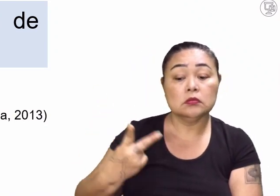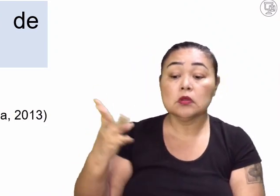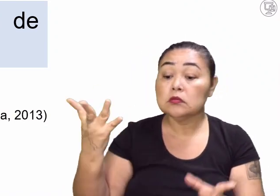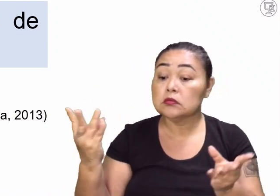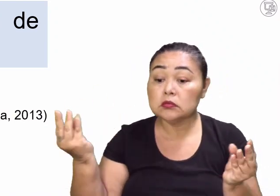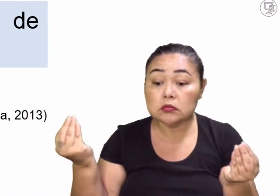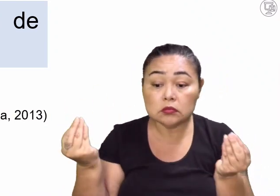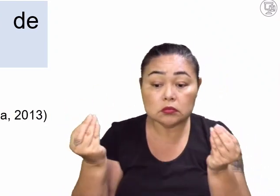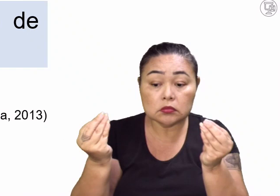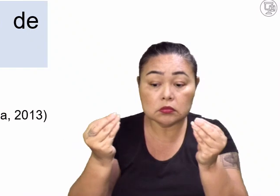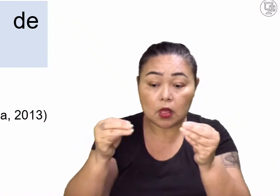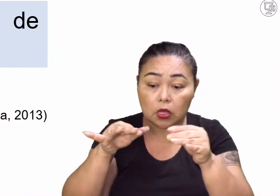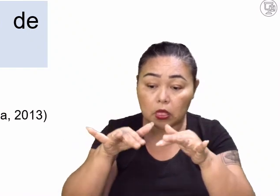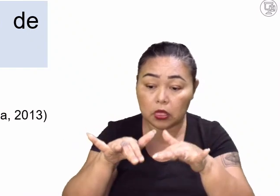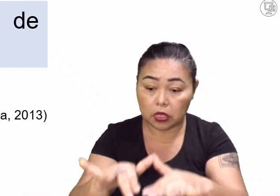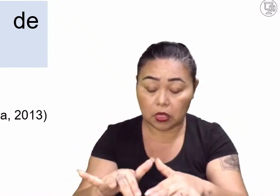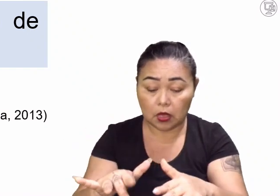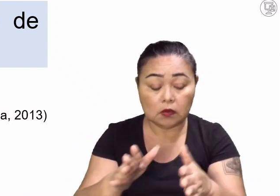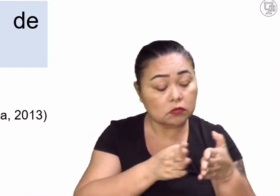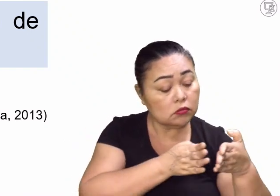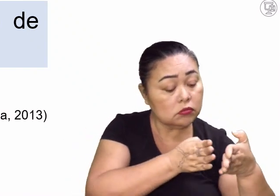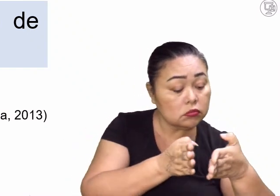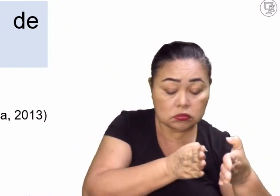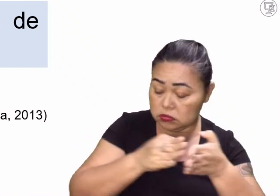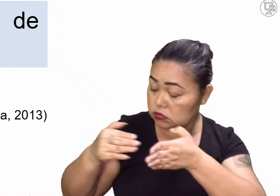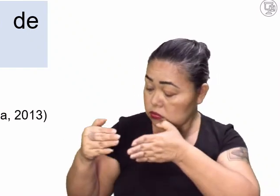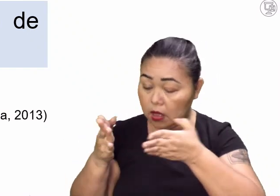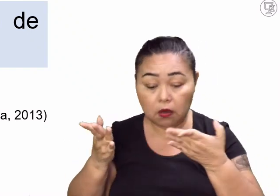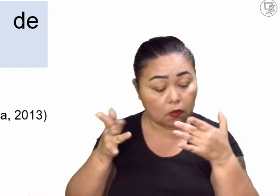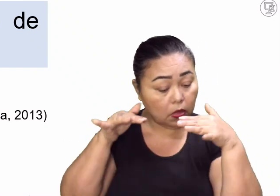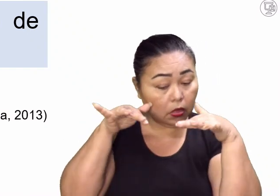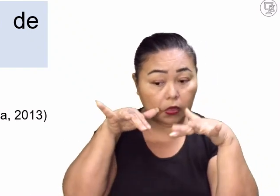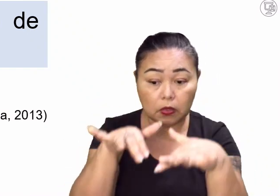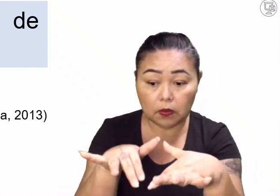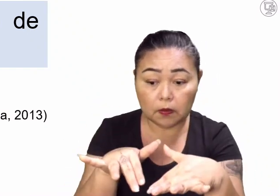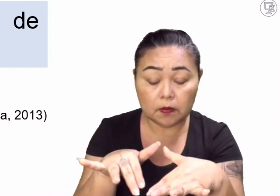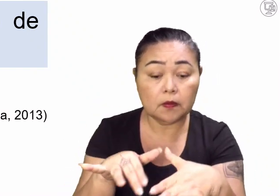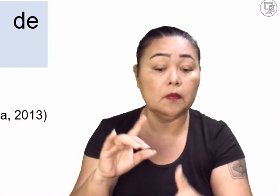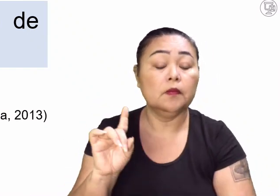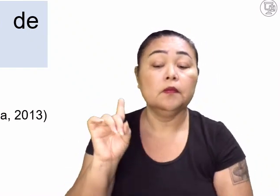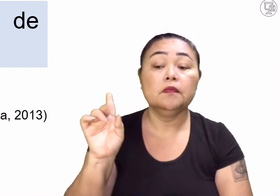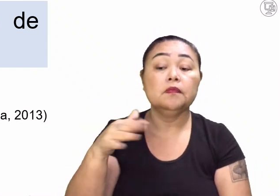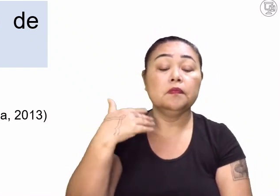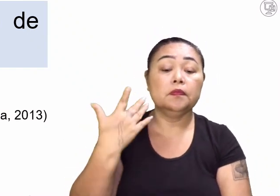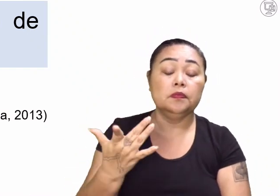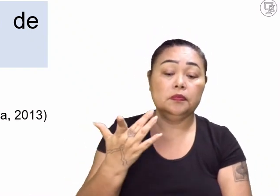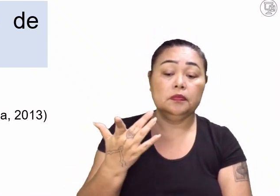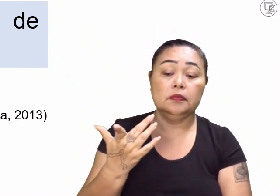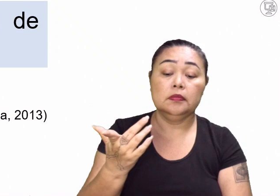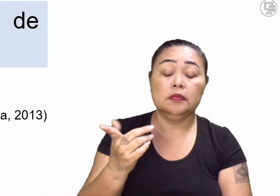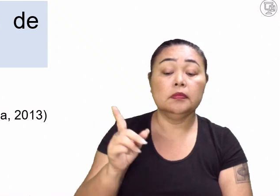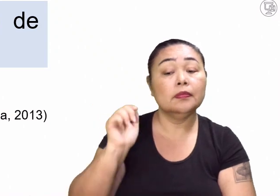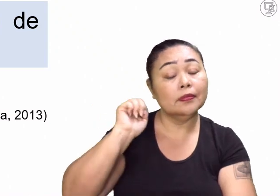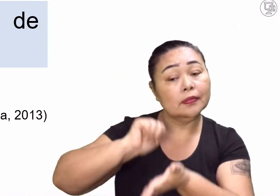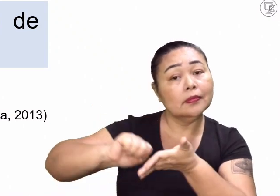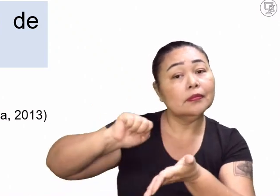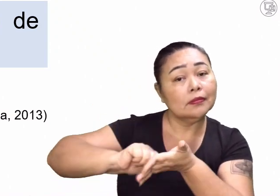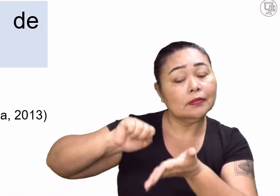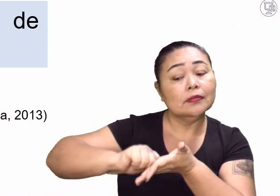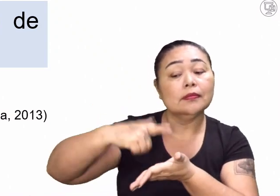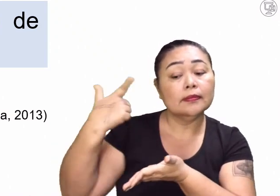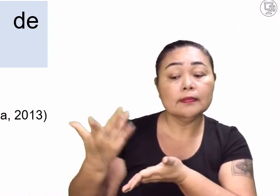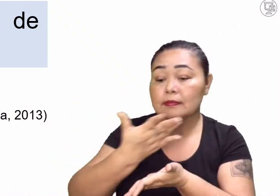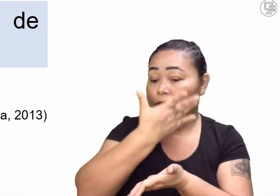junção, quando aqueles rios se encontram. Exatamente. Então, galera, anotem isso aí,